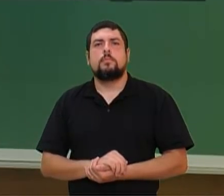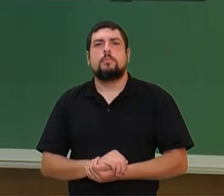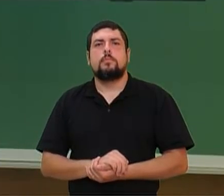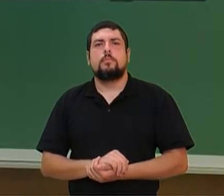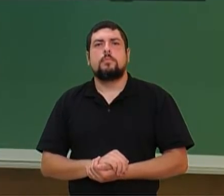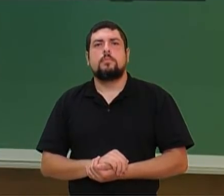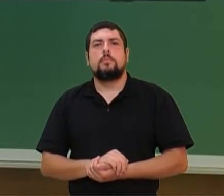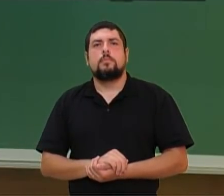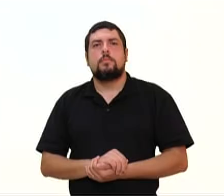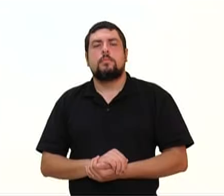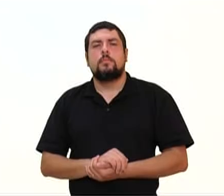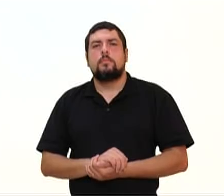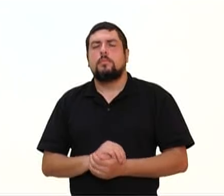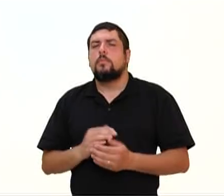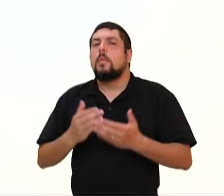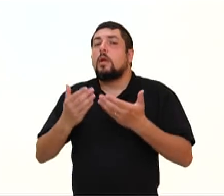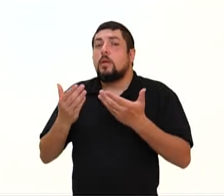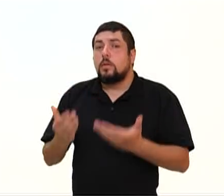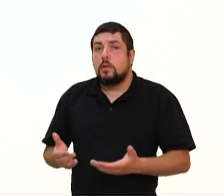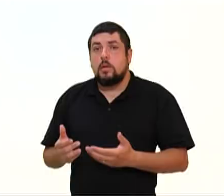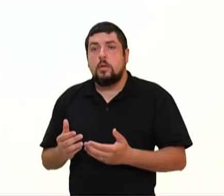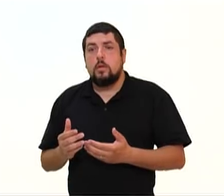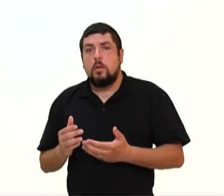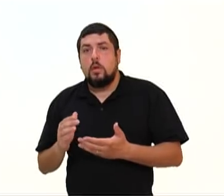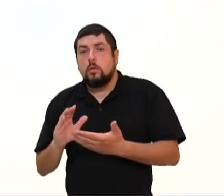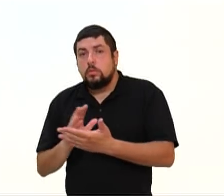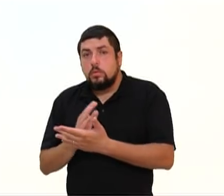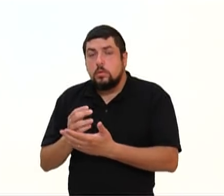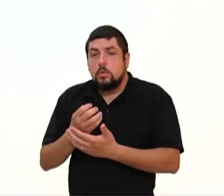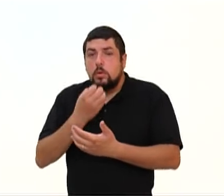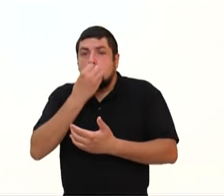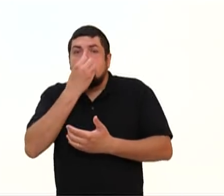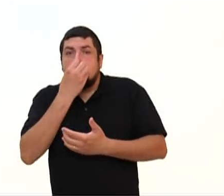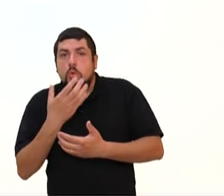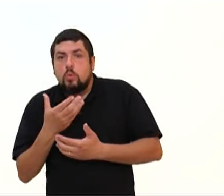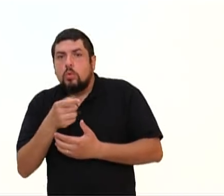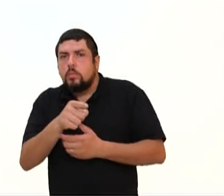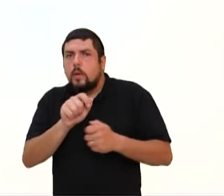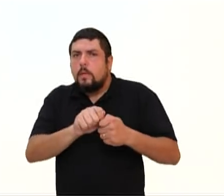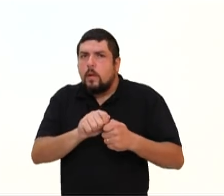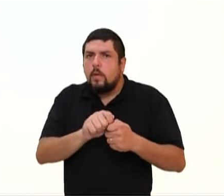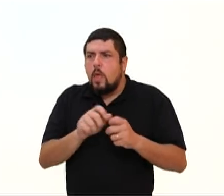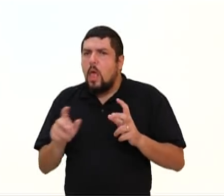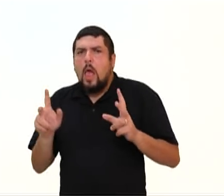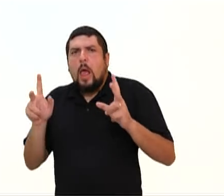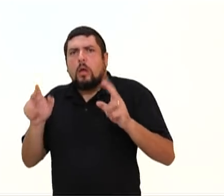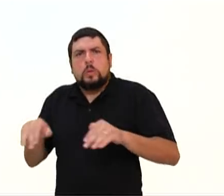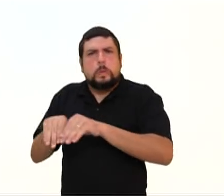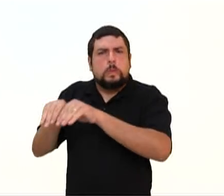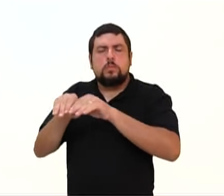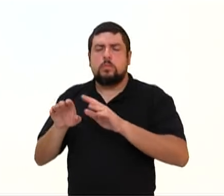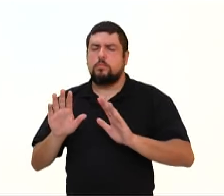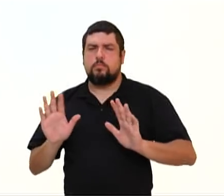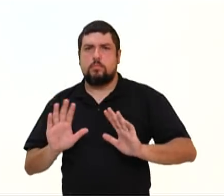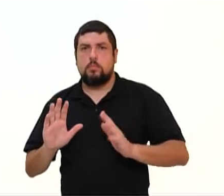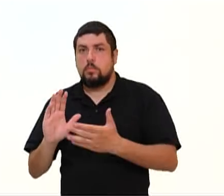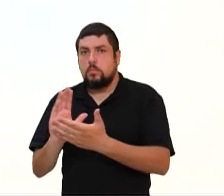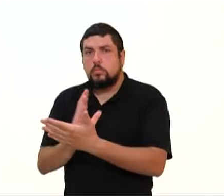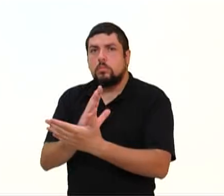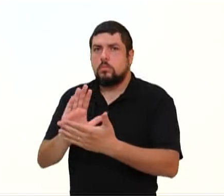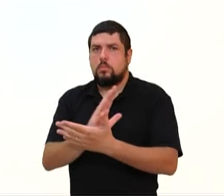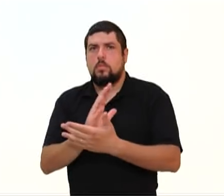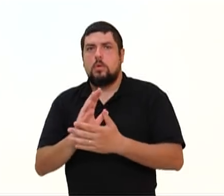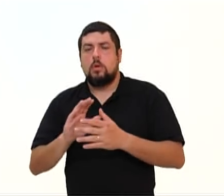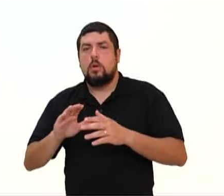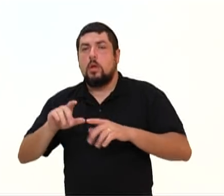Desta forma, o que é bom para um não é necessariamente bom para outro. A boa moral consiste em adotar os